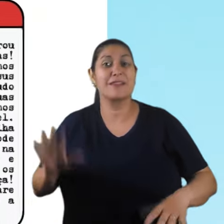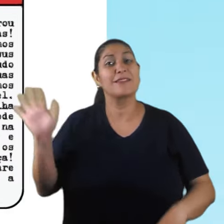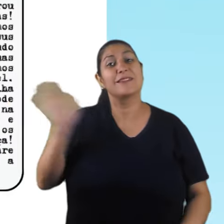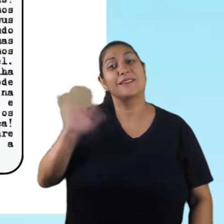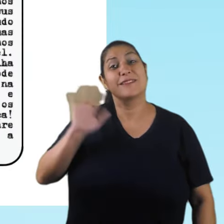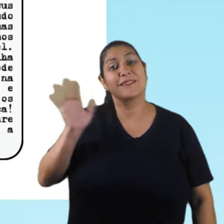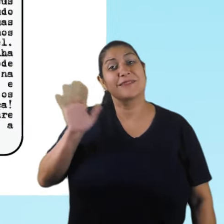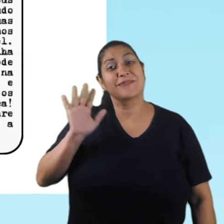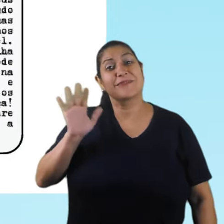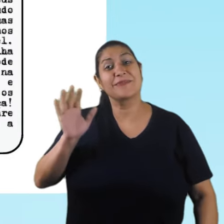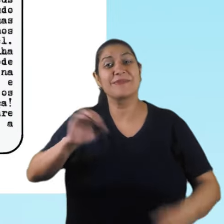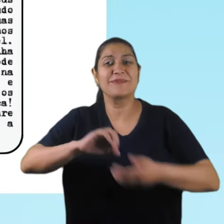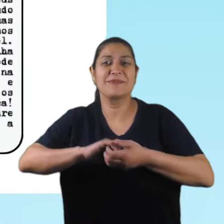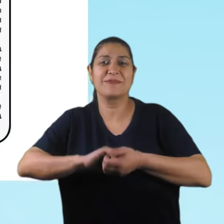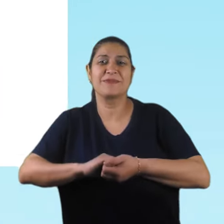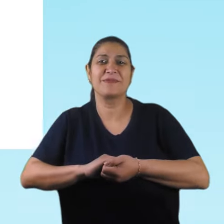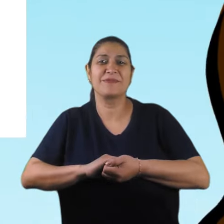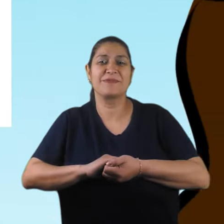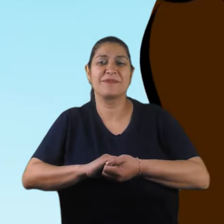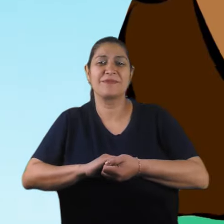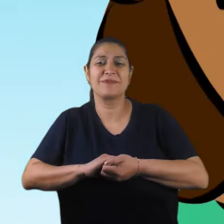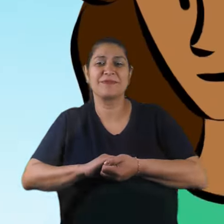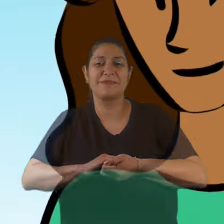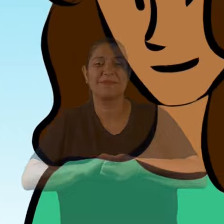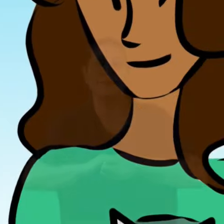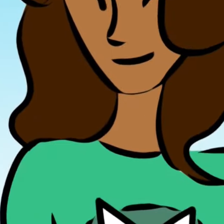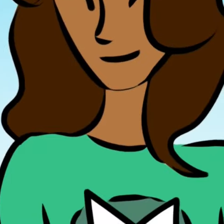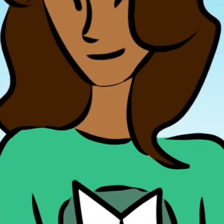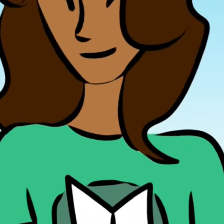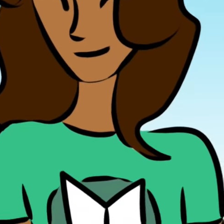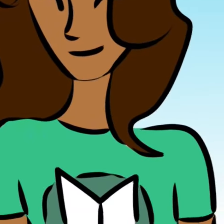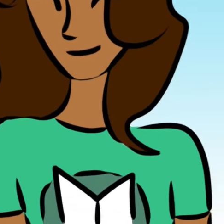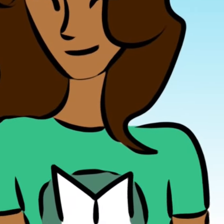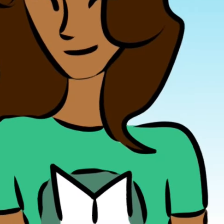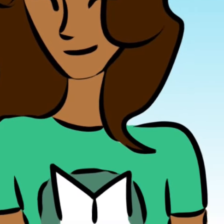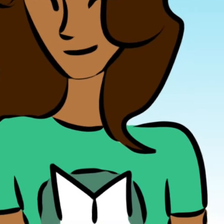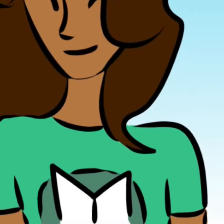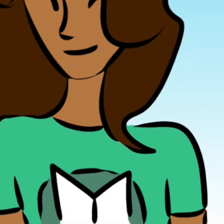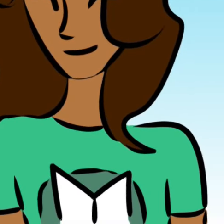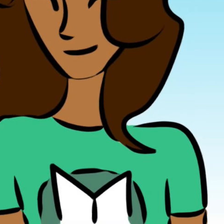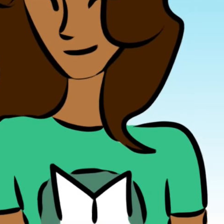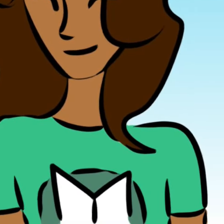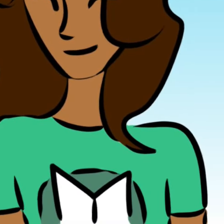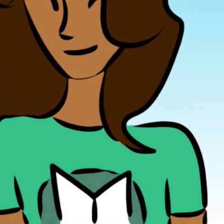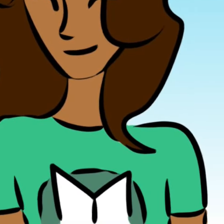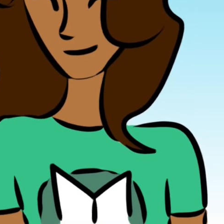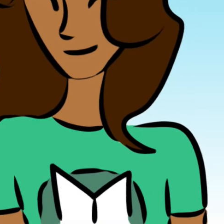mais. O link tá na descrição. Até a próxima! Tchau!